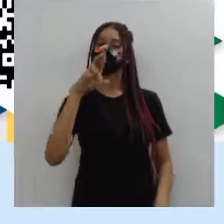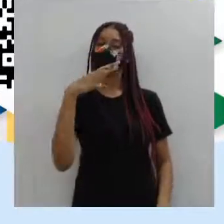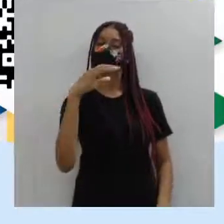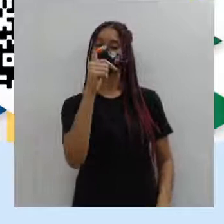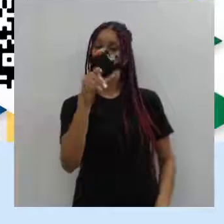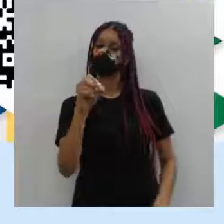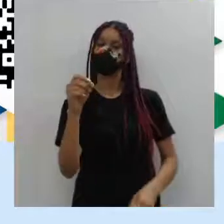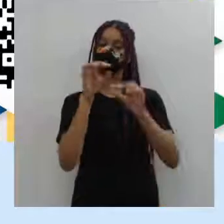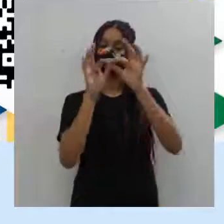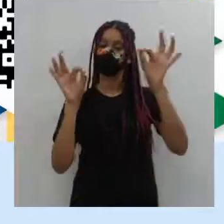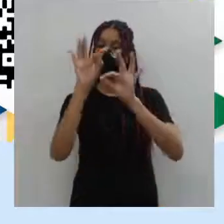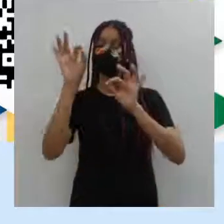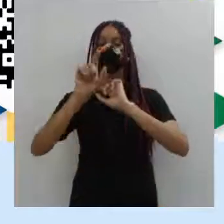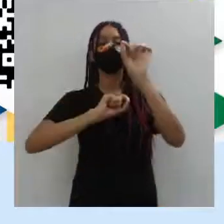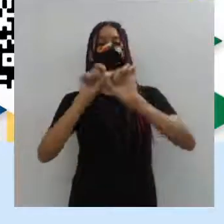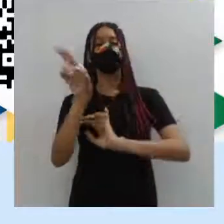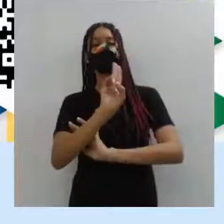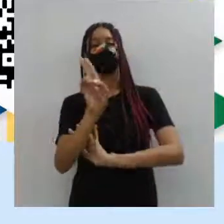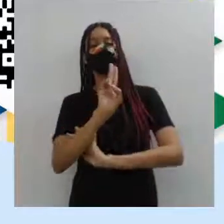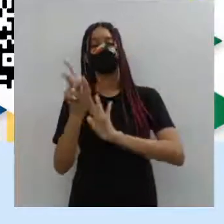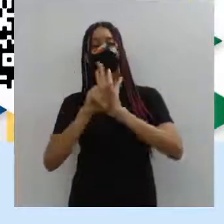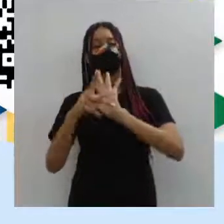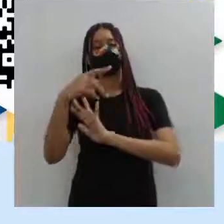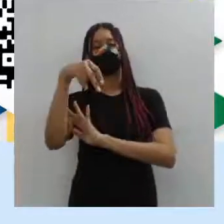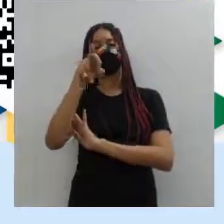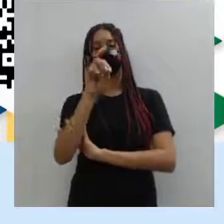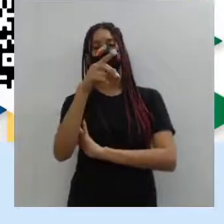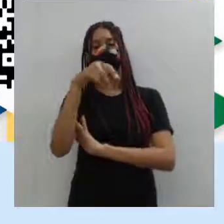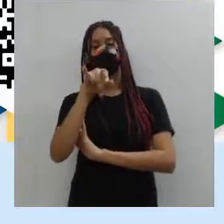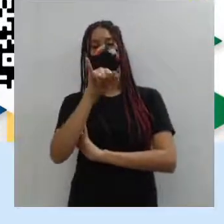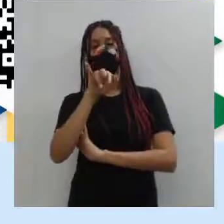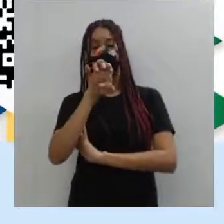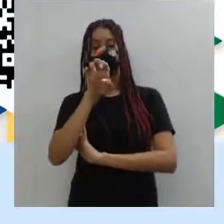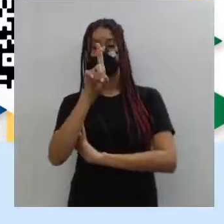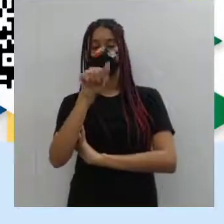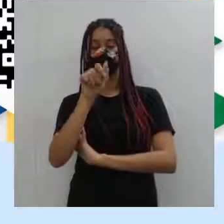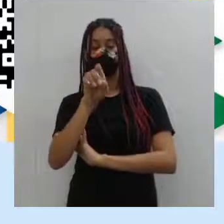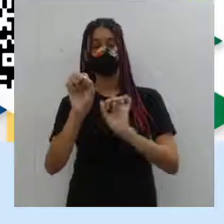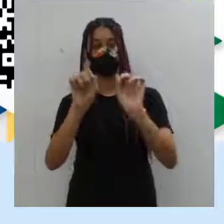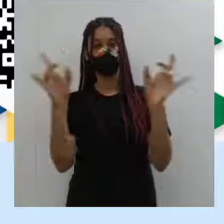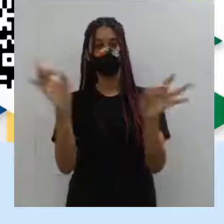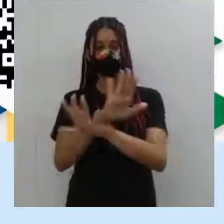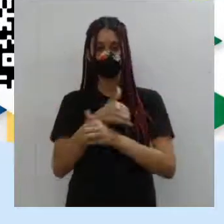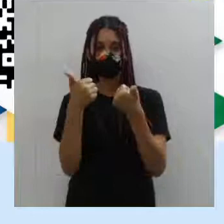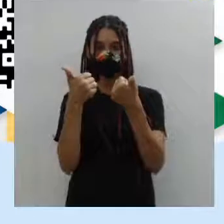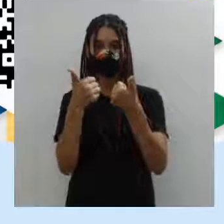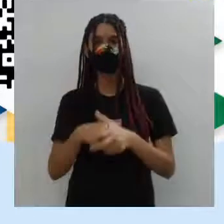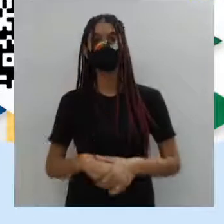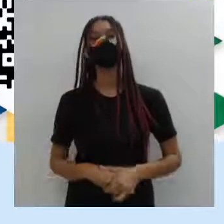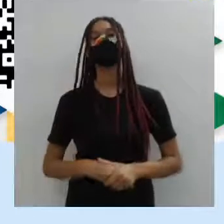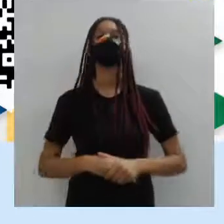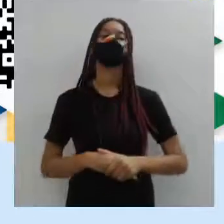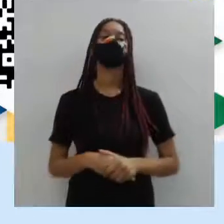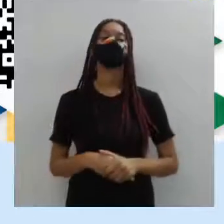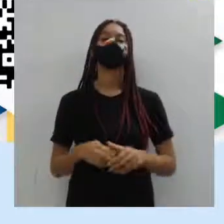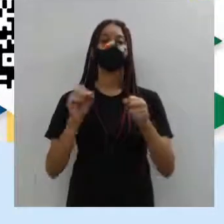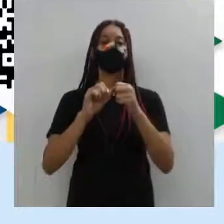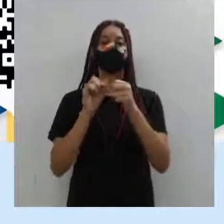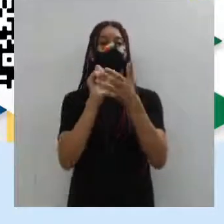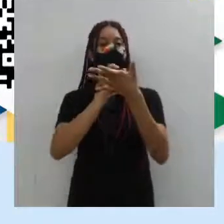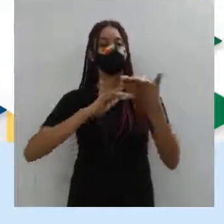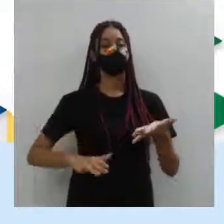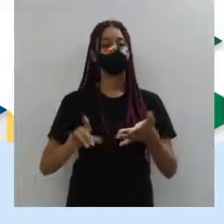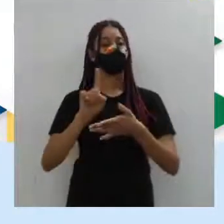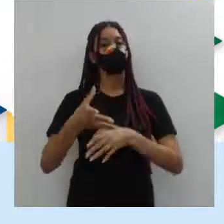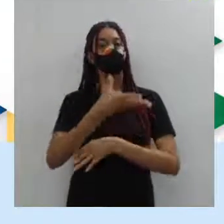extremos, ele é chamado de propriedade fundamental da proporção. Fechou comigo? Vamos fazer exercício e não